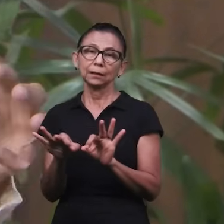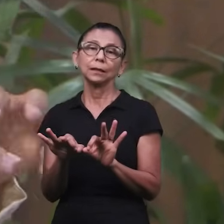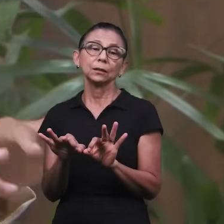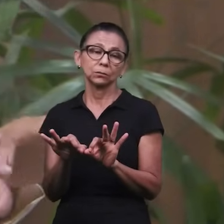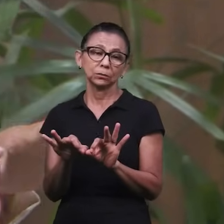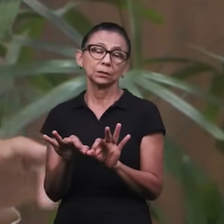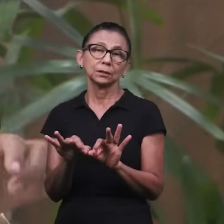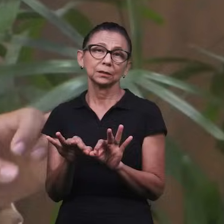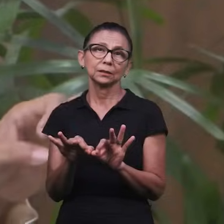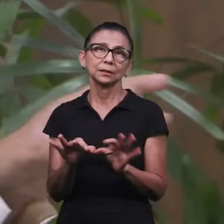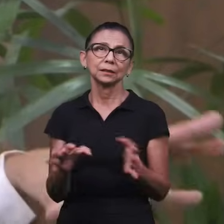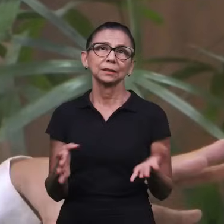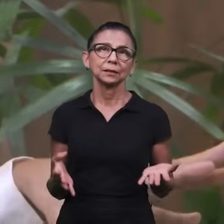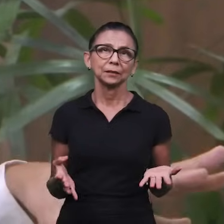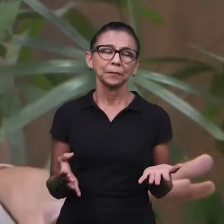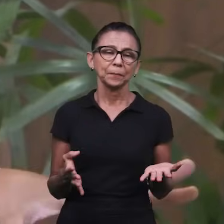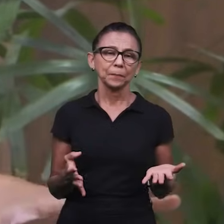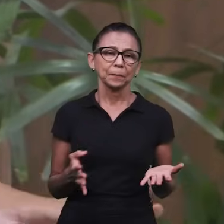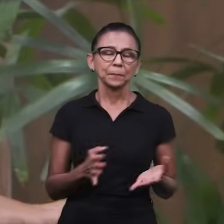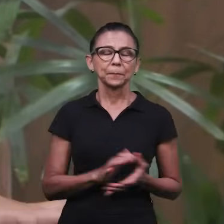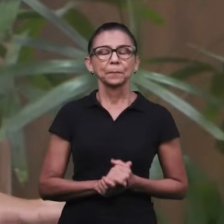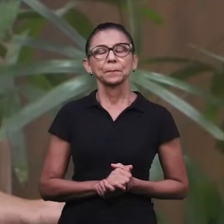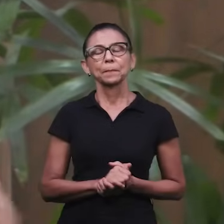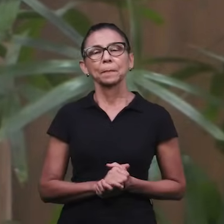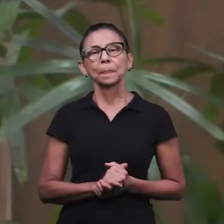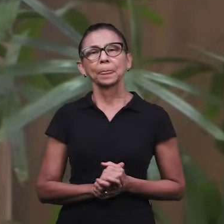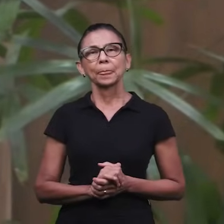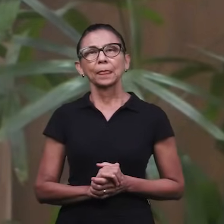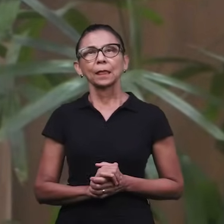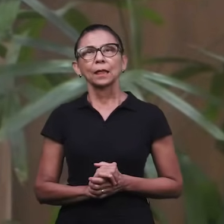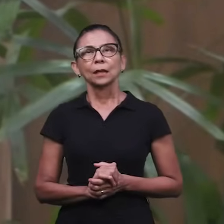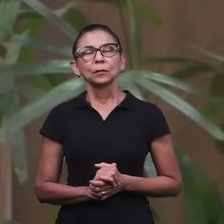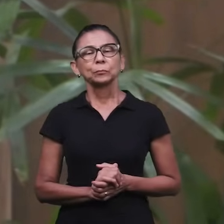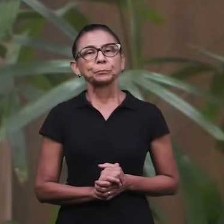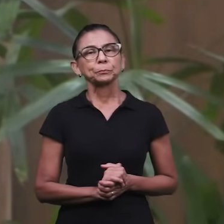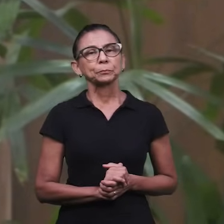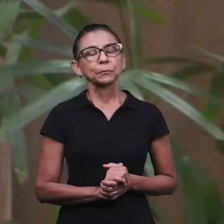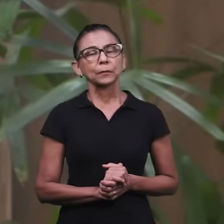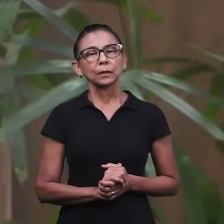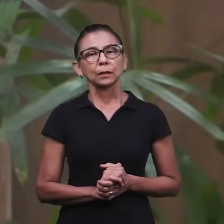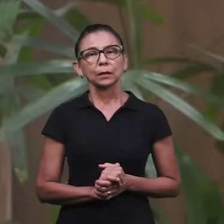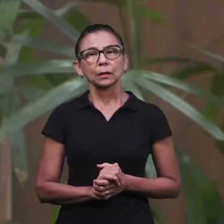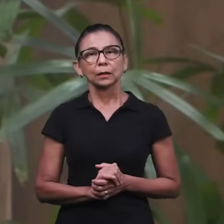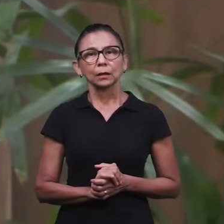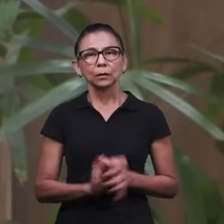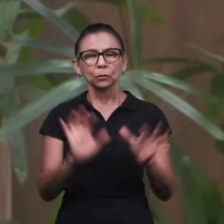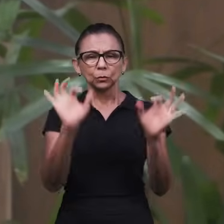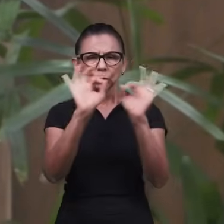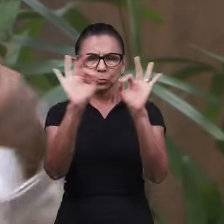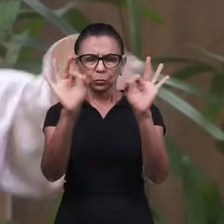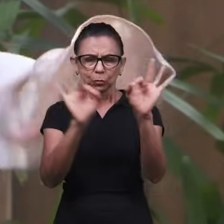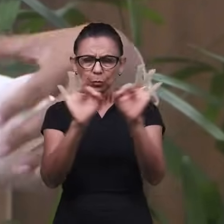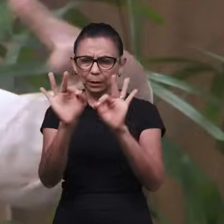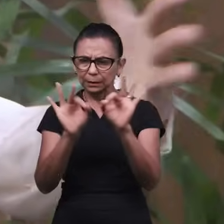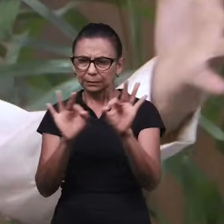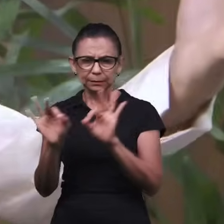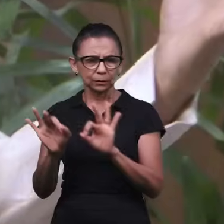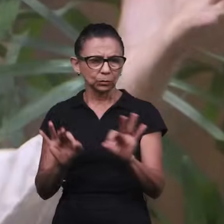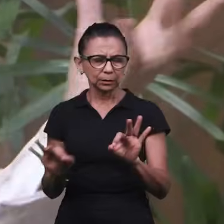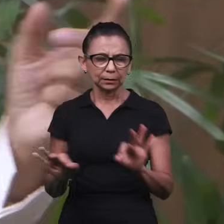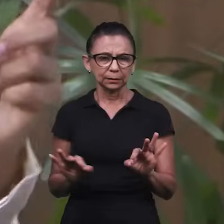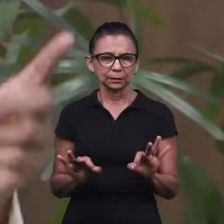organizado, mas não é só organizado que as coisas estão nos seus lugares. Para eles é muito importante uma informação visual. Então,